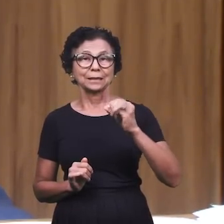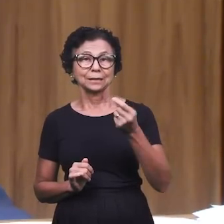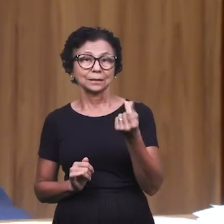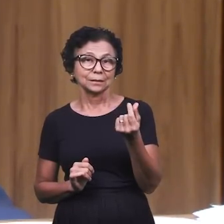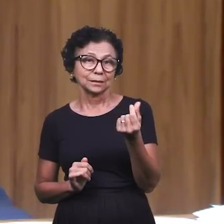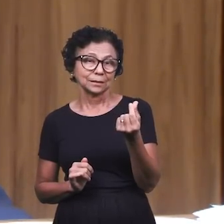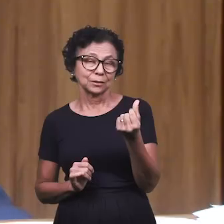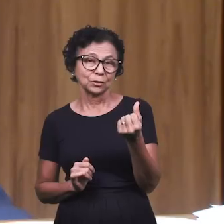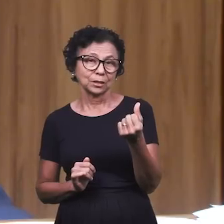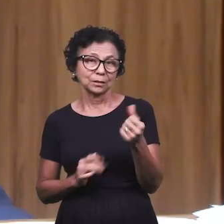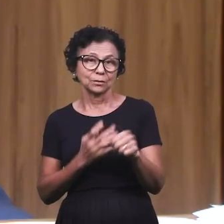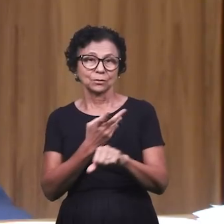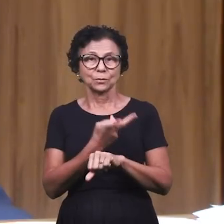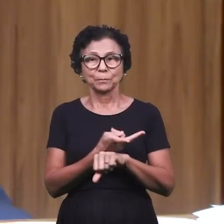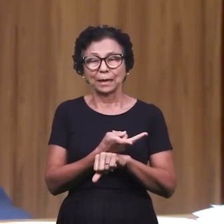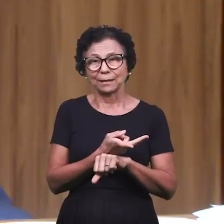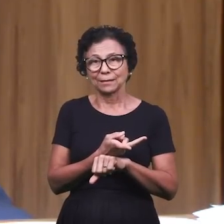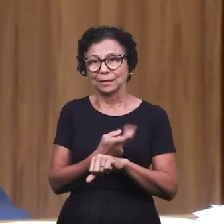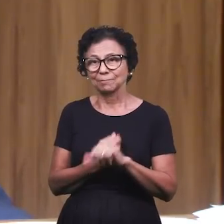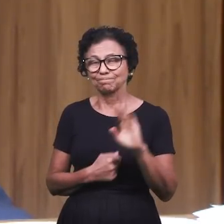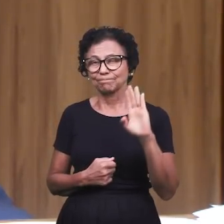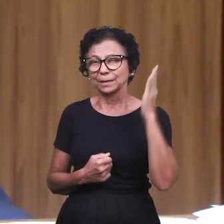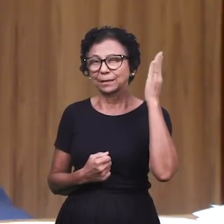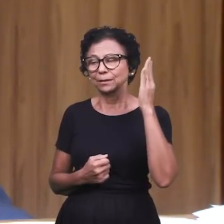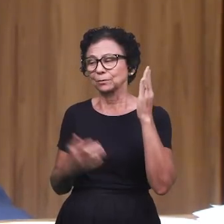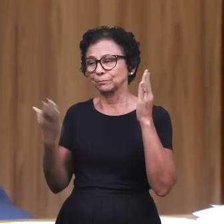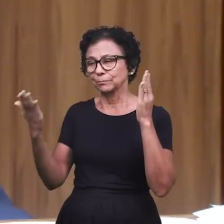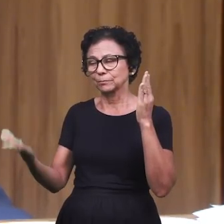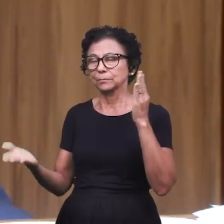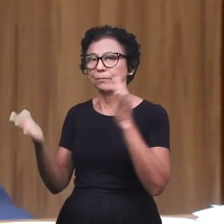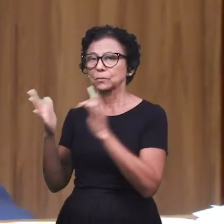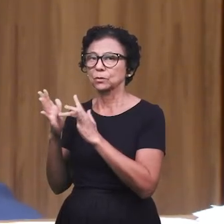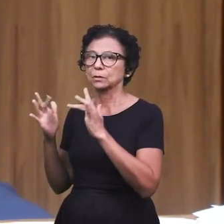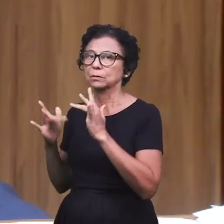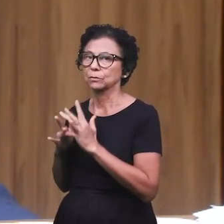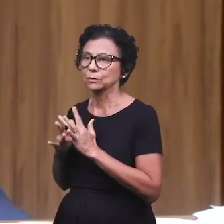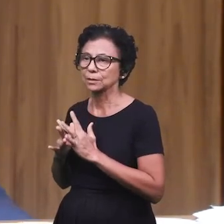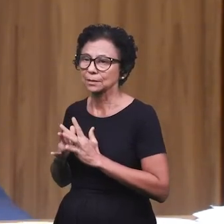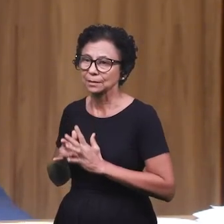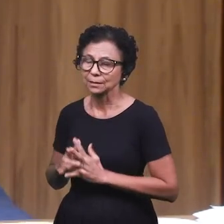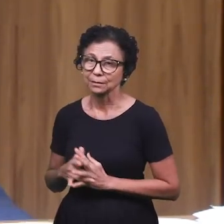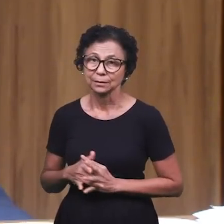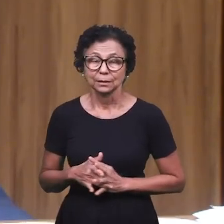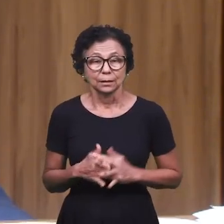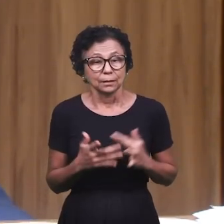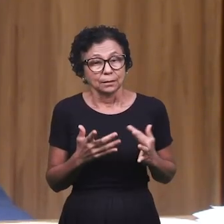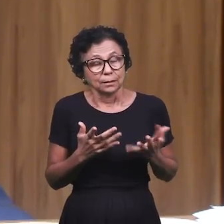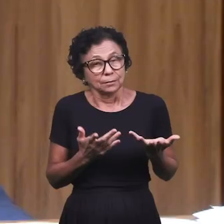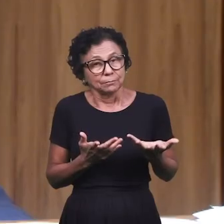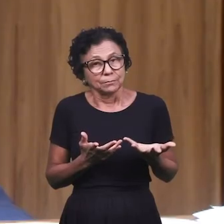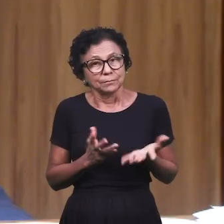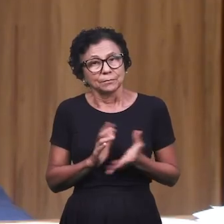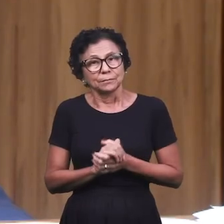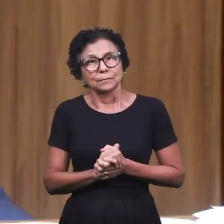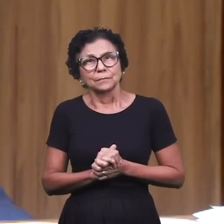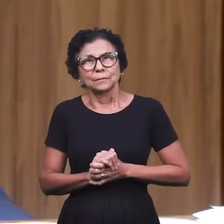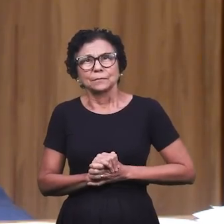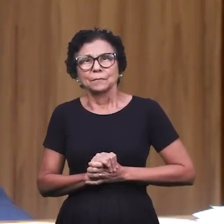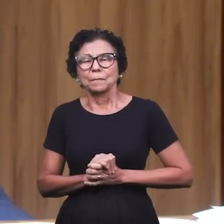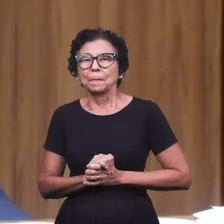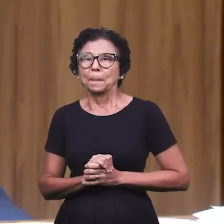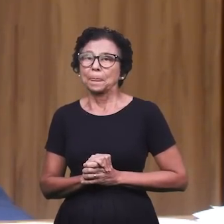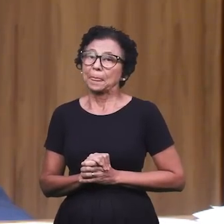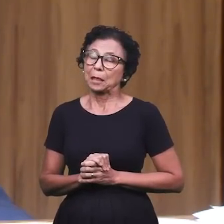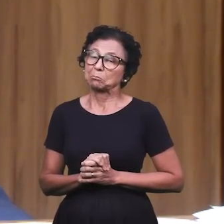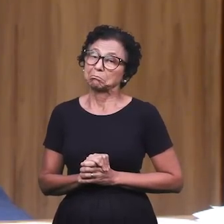ele, remorso ali, ele teve a oportunidade de se arrepender, né? Mas não se arrependeu nada, não,